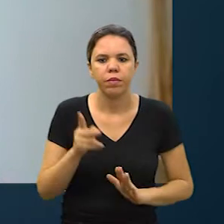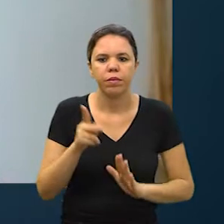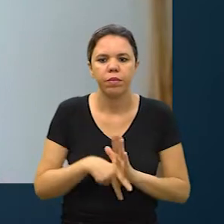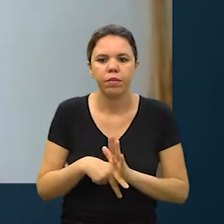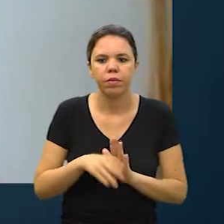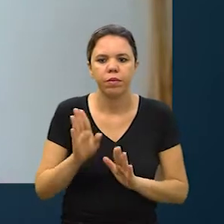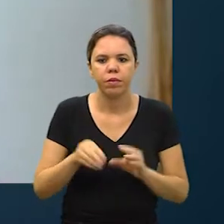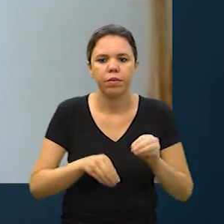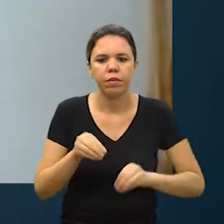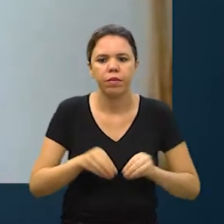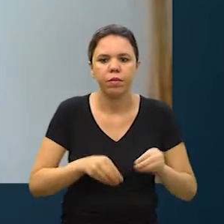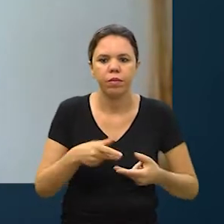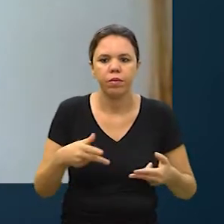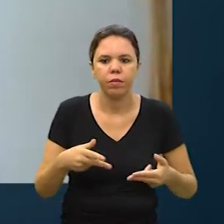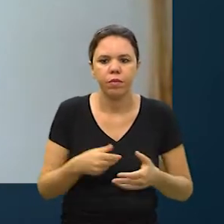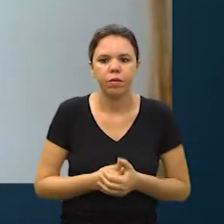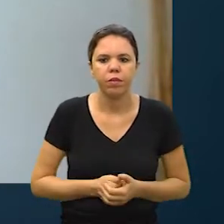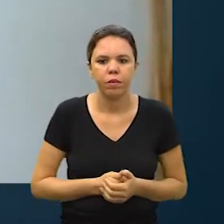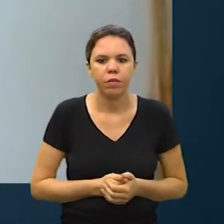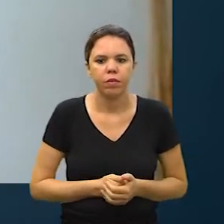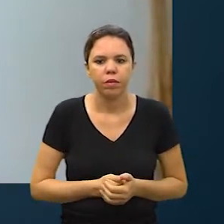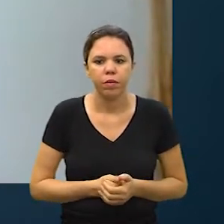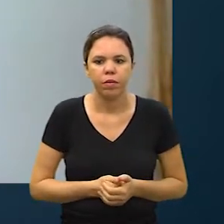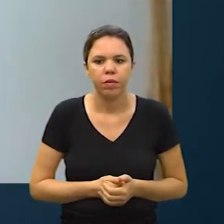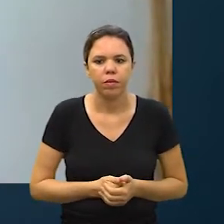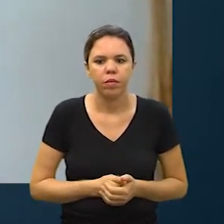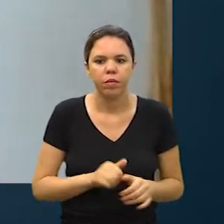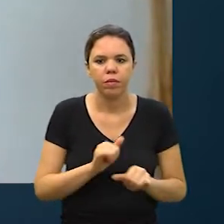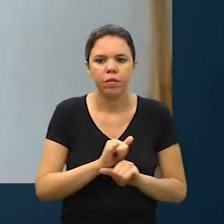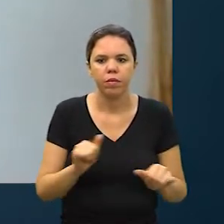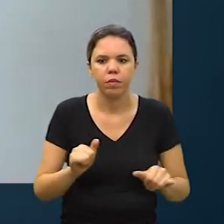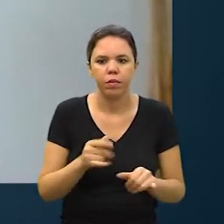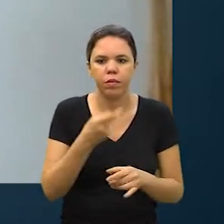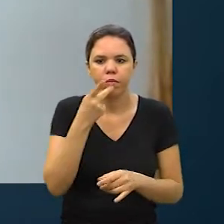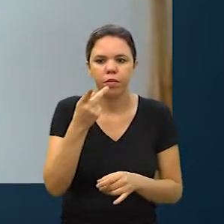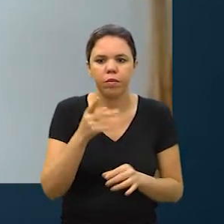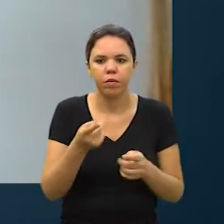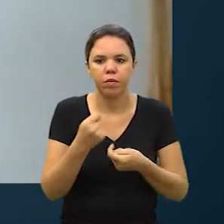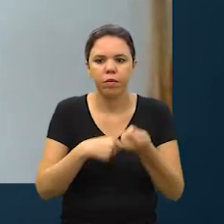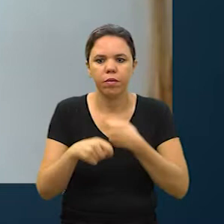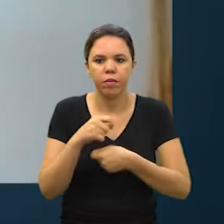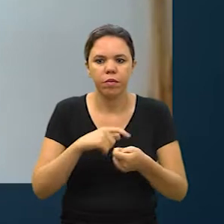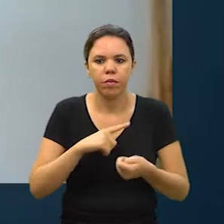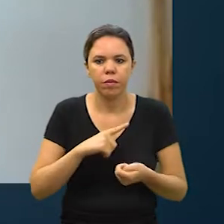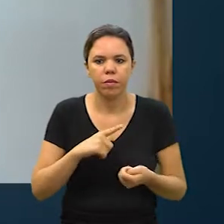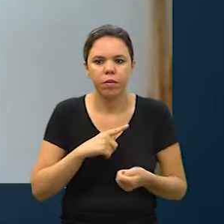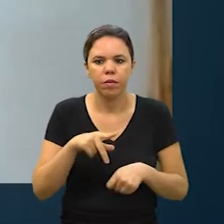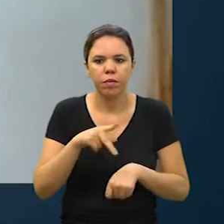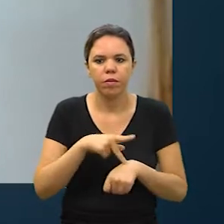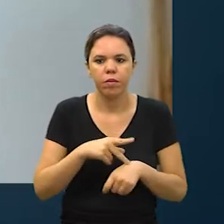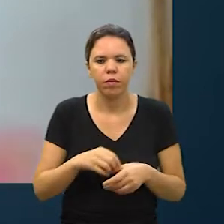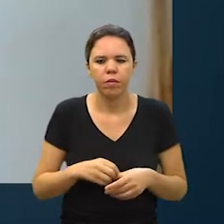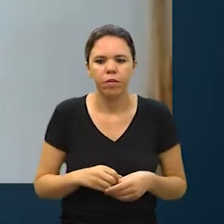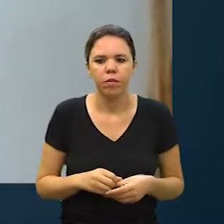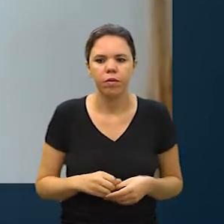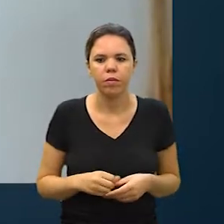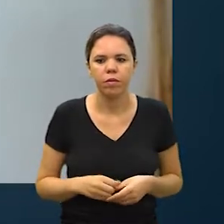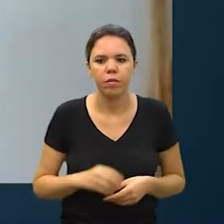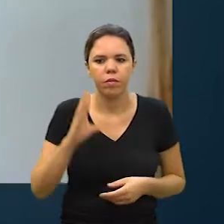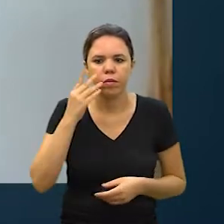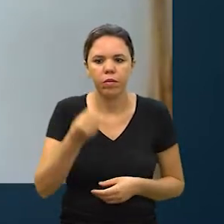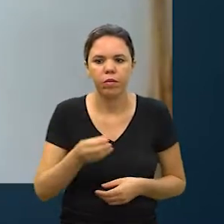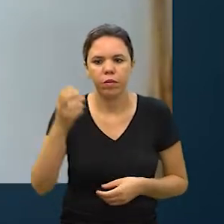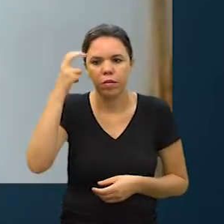um projeto já montado, com uma coisa muito, replicando, sabe? "Ah, vou replicar o formato de negócio que eu tenho em outro país",